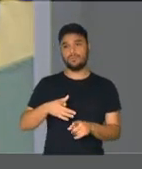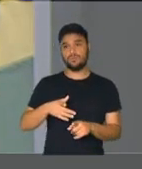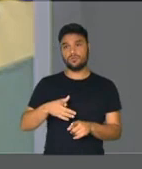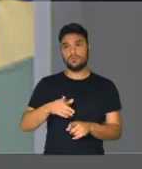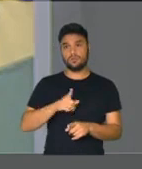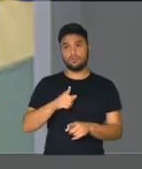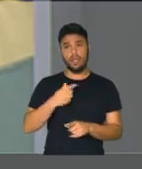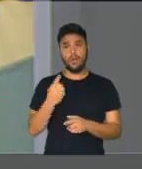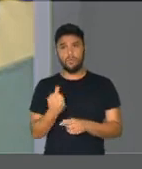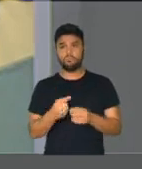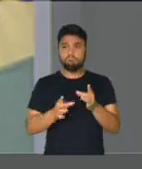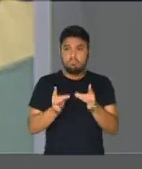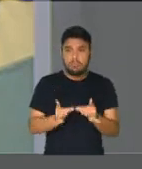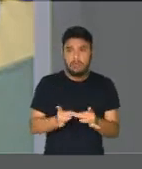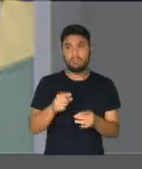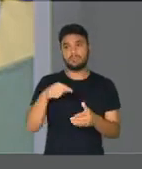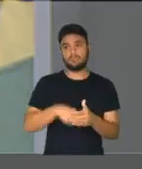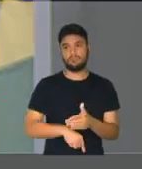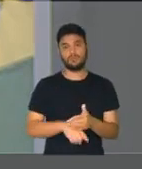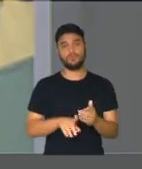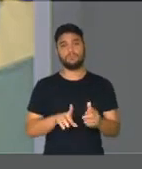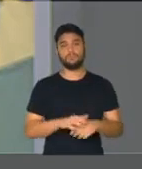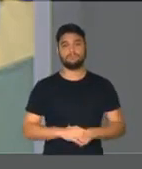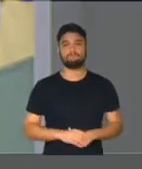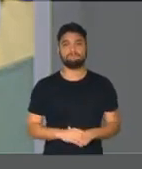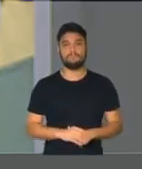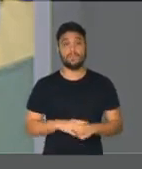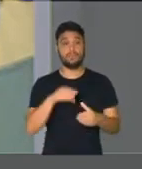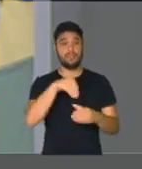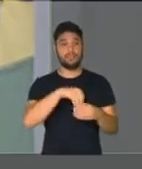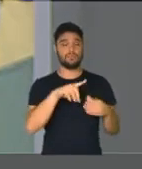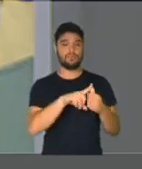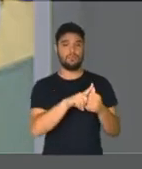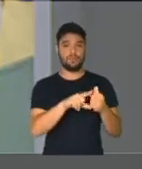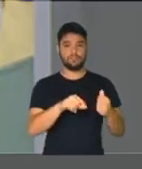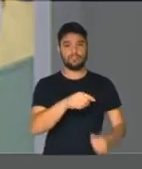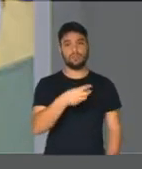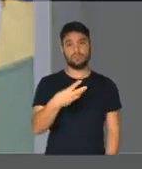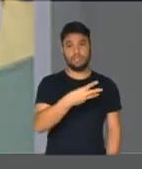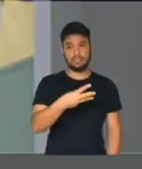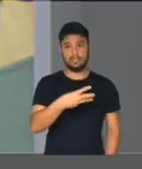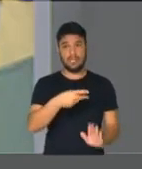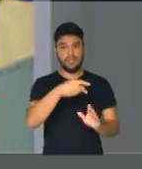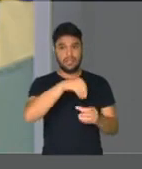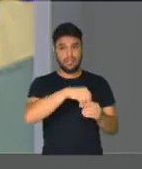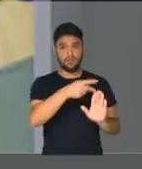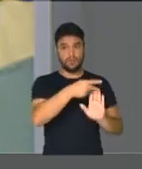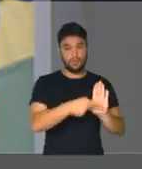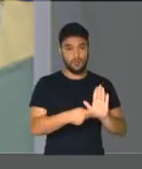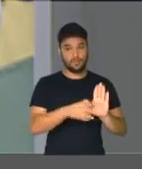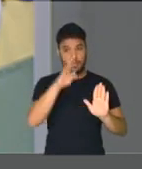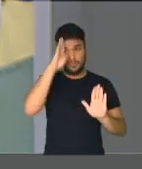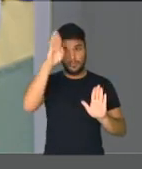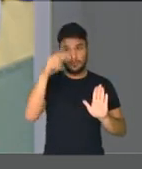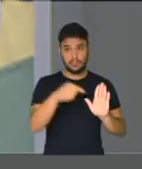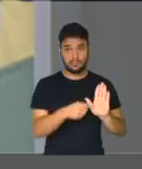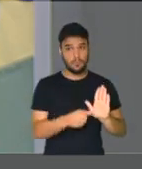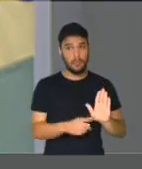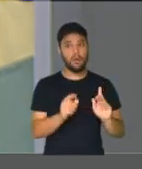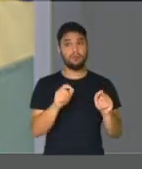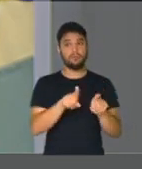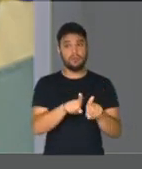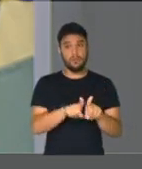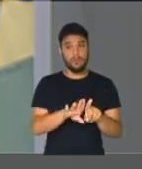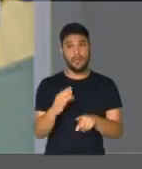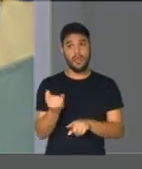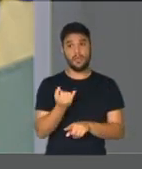um detalhamento maior. No tocante, no artigo 3º do projeto de lei principal, salutares